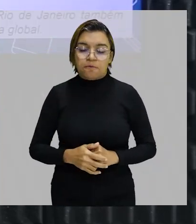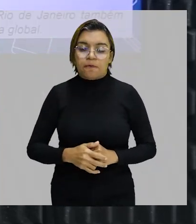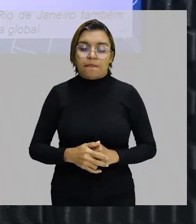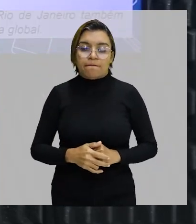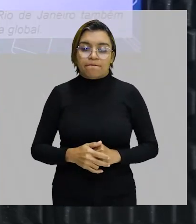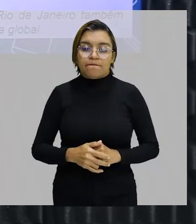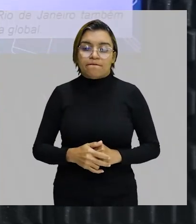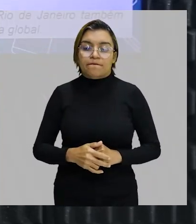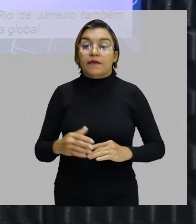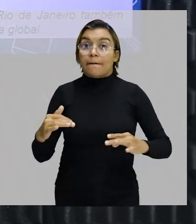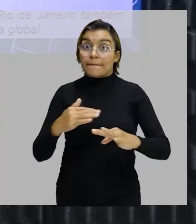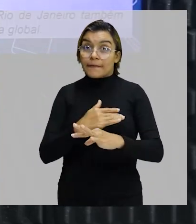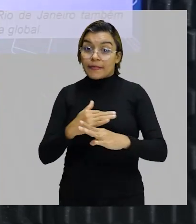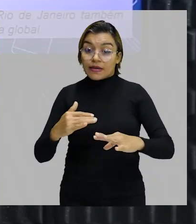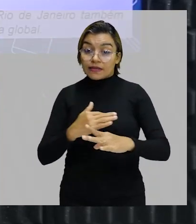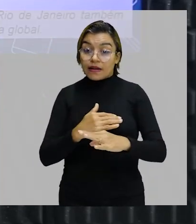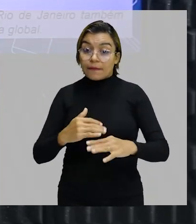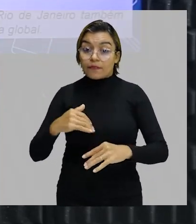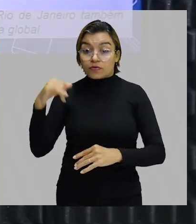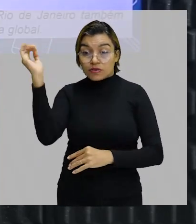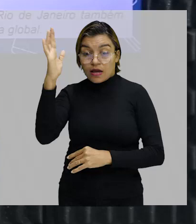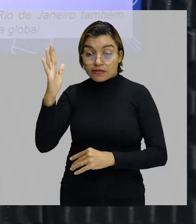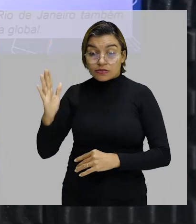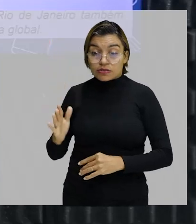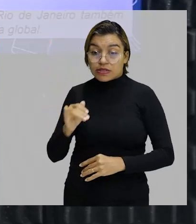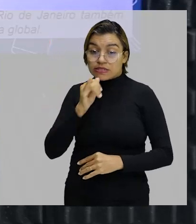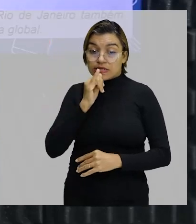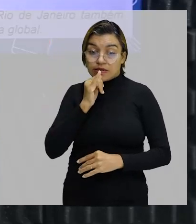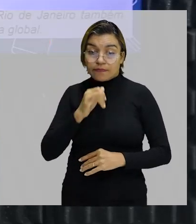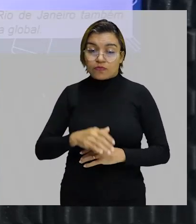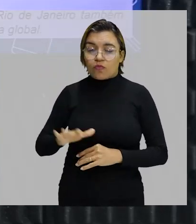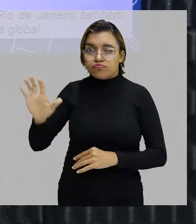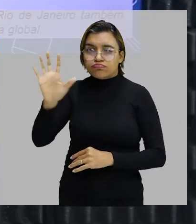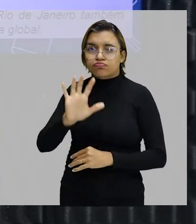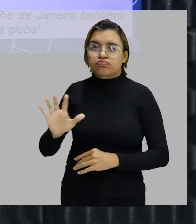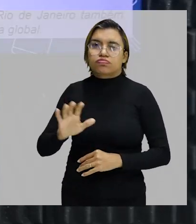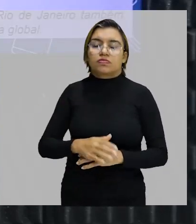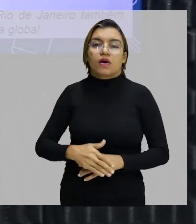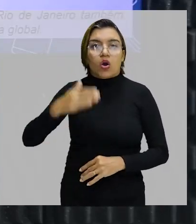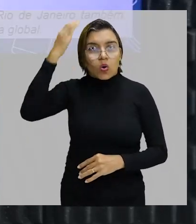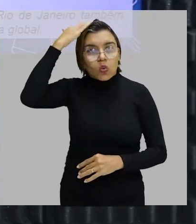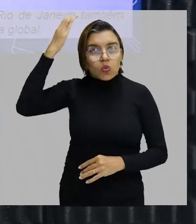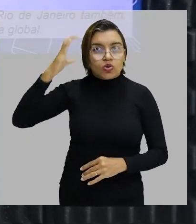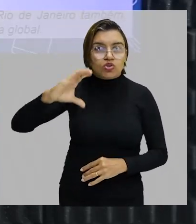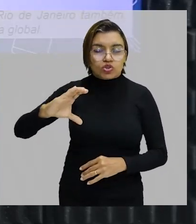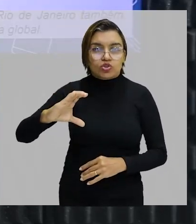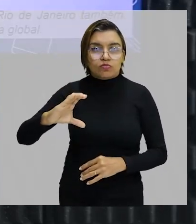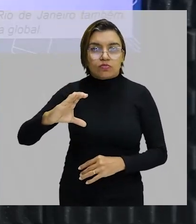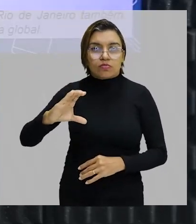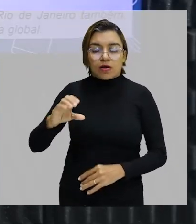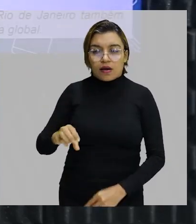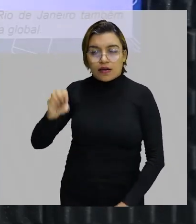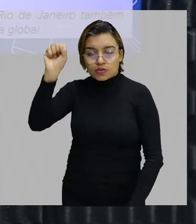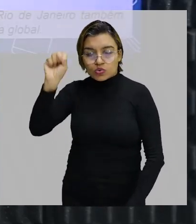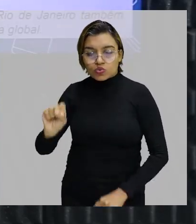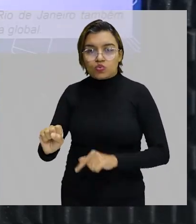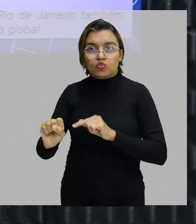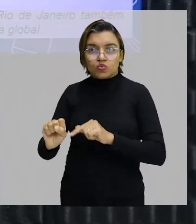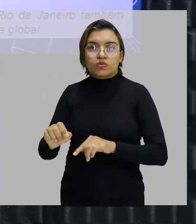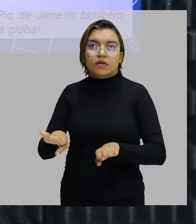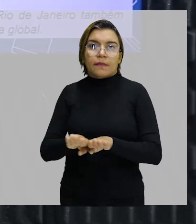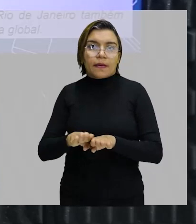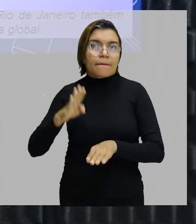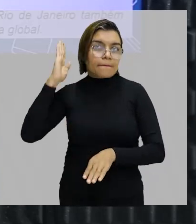que são cidades que têm uma influência no aspecto da região. Por exemplo, Curitiba, na região sul, nós temos Belém aqui na região